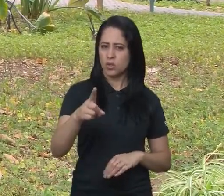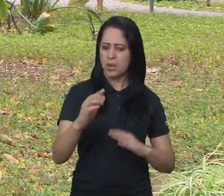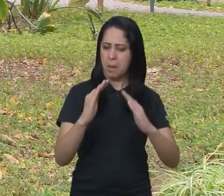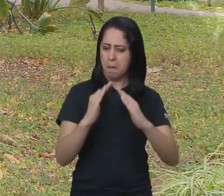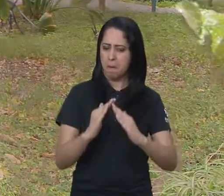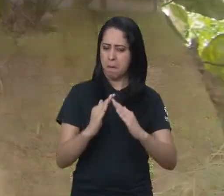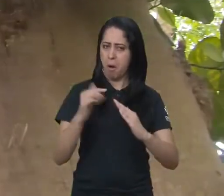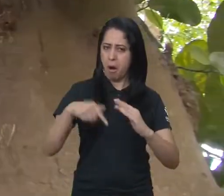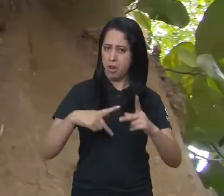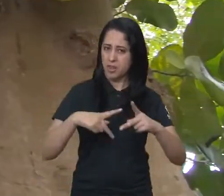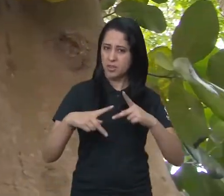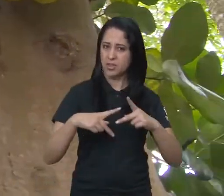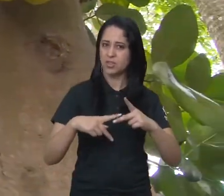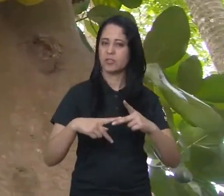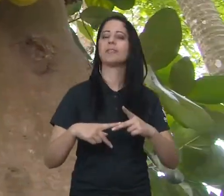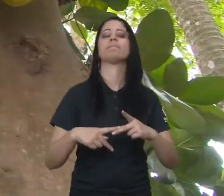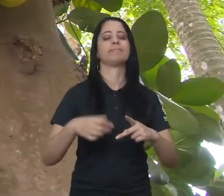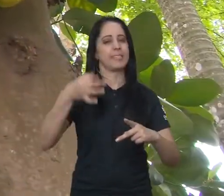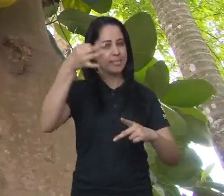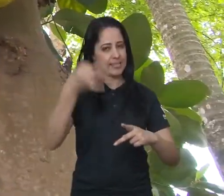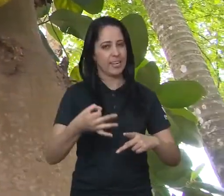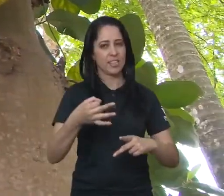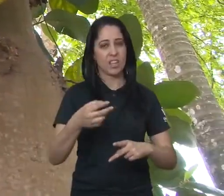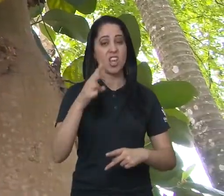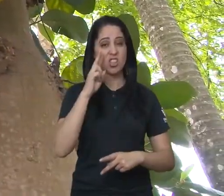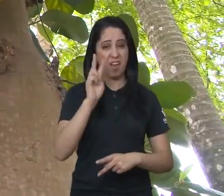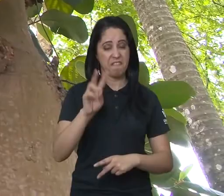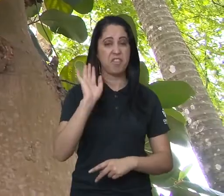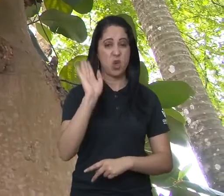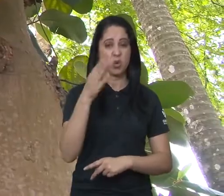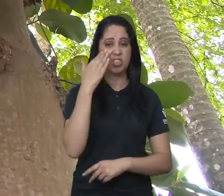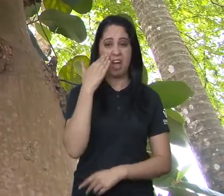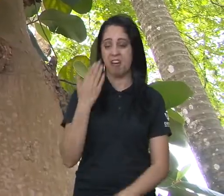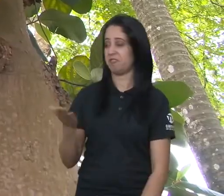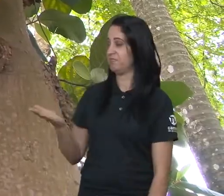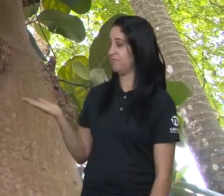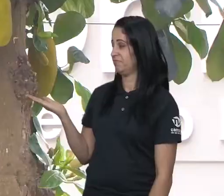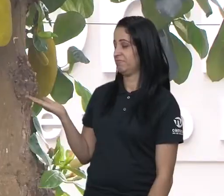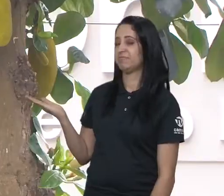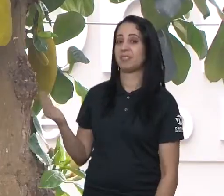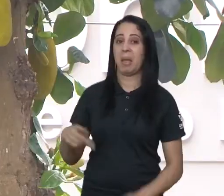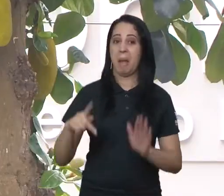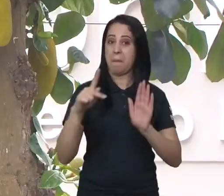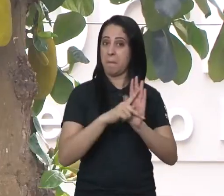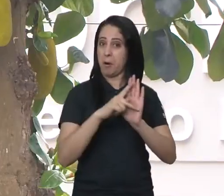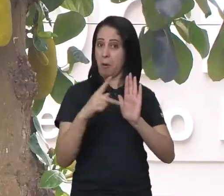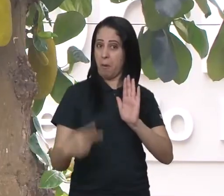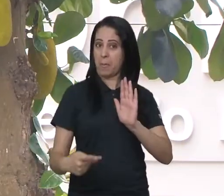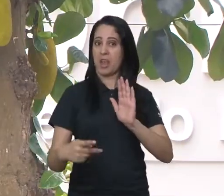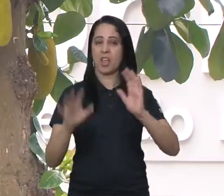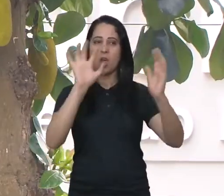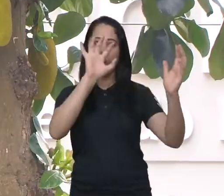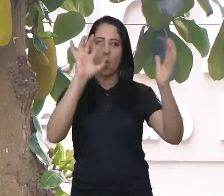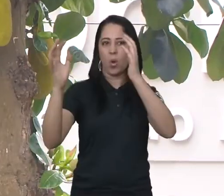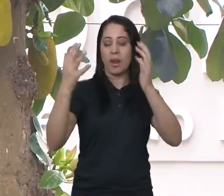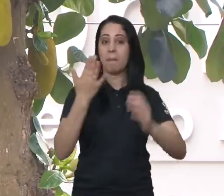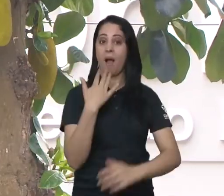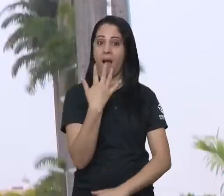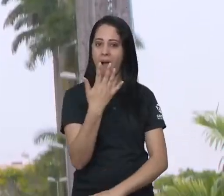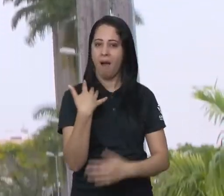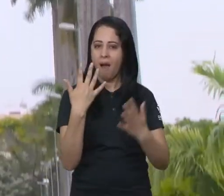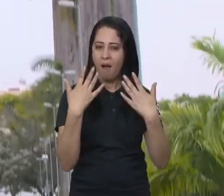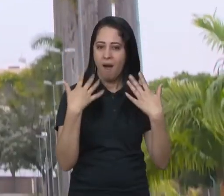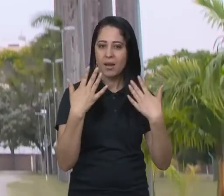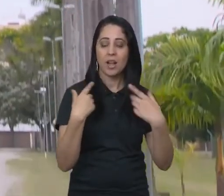Se você é morador de São José dos Campos, com certeza você já viu árvores como a jaqueira, super característica de climas tropicais,